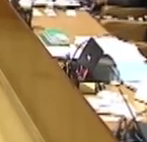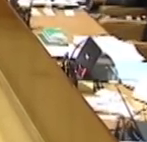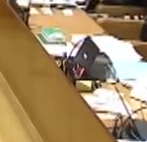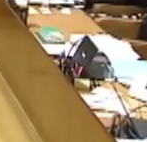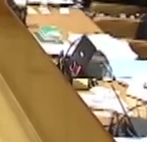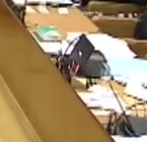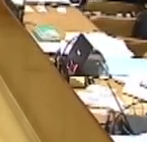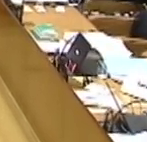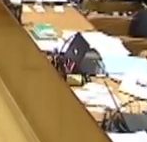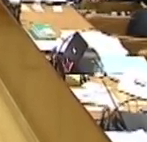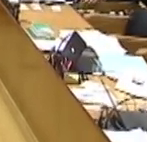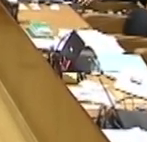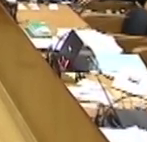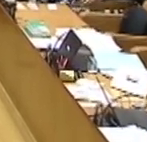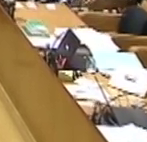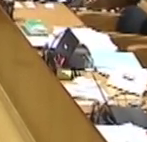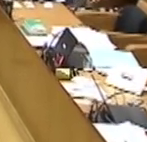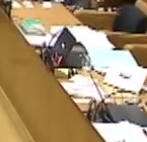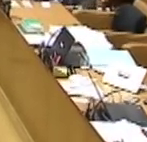é também de pé